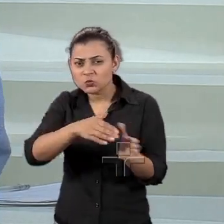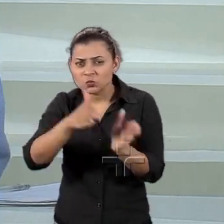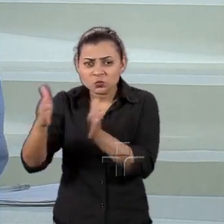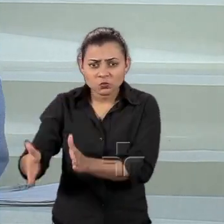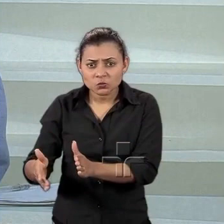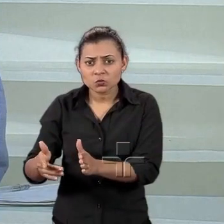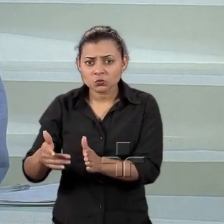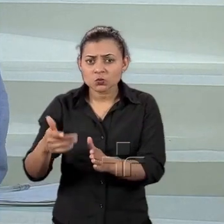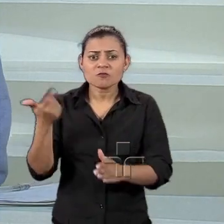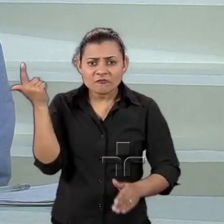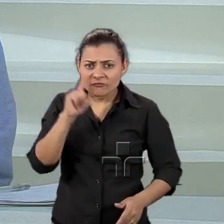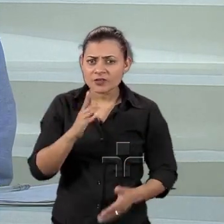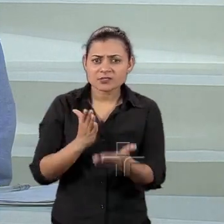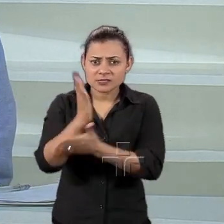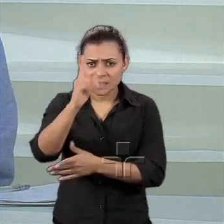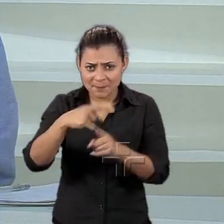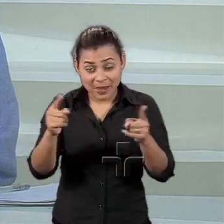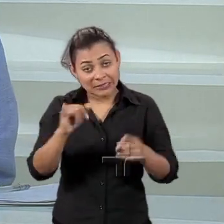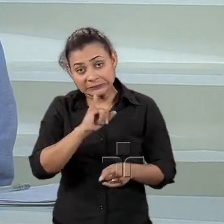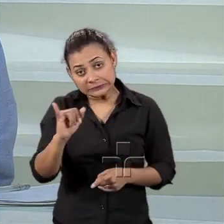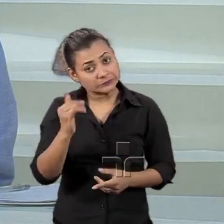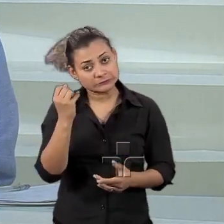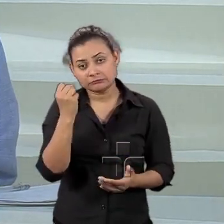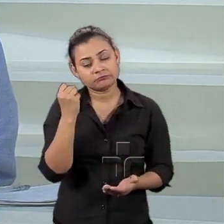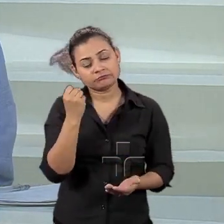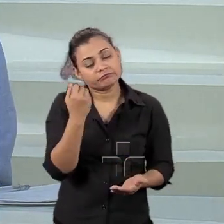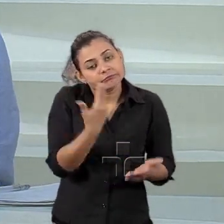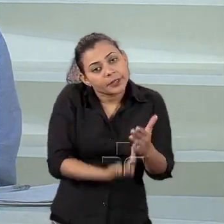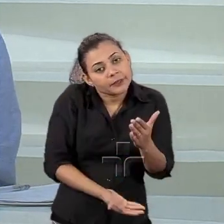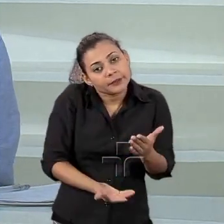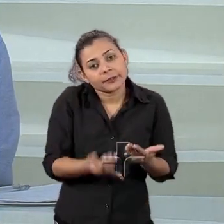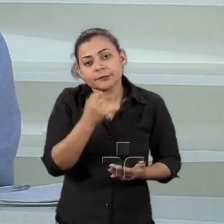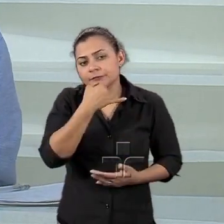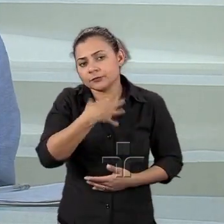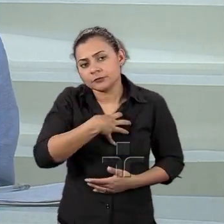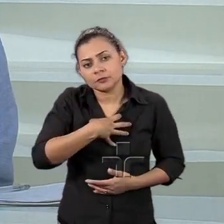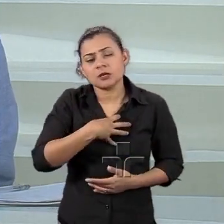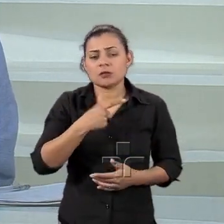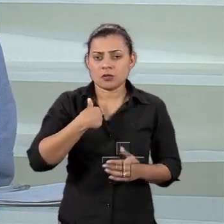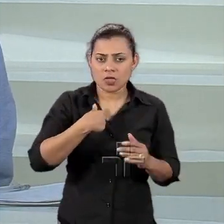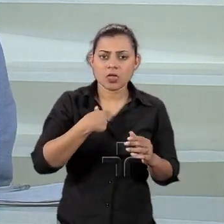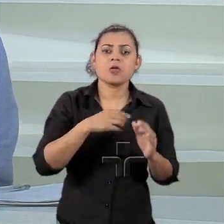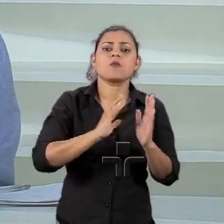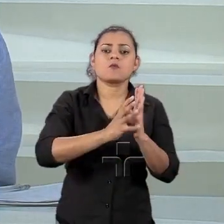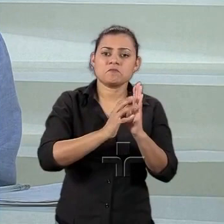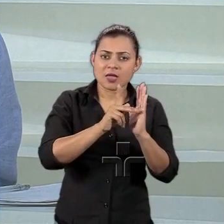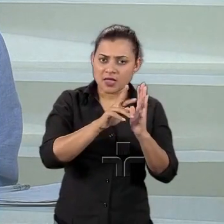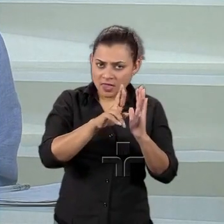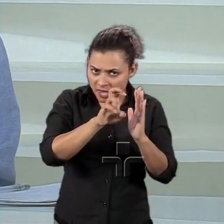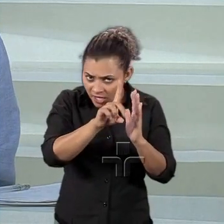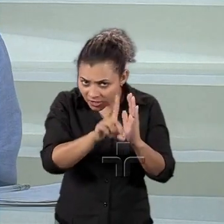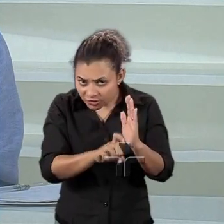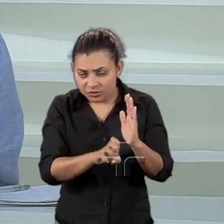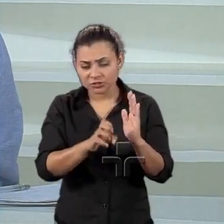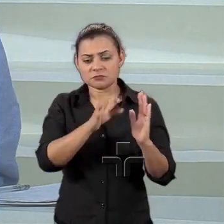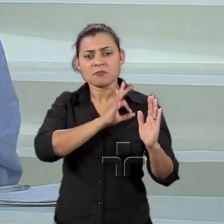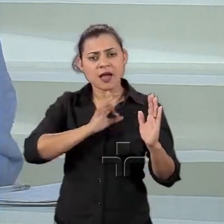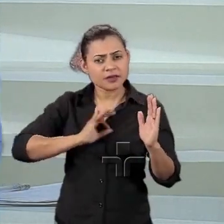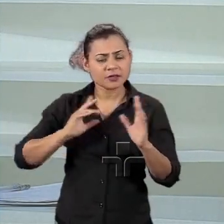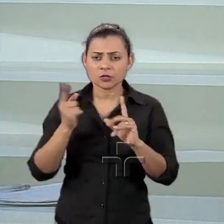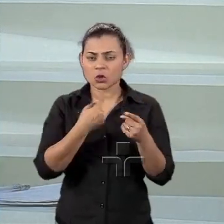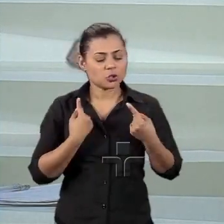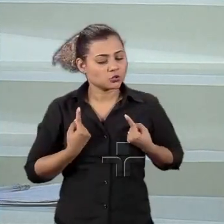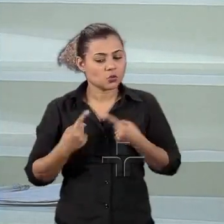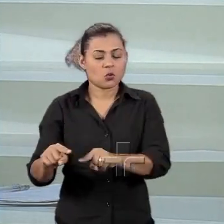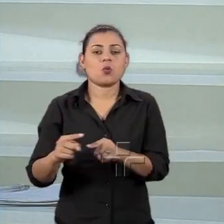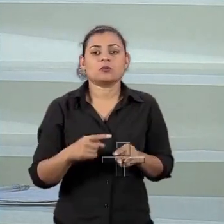Eduardo. mas, se porventura acontecer isso, a Marina, eu, a Rede e o PV garantimos para você, seremos oposição, tanto